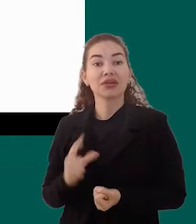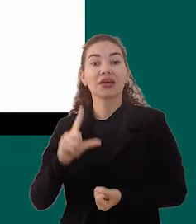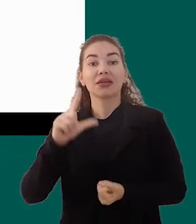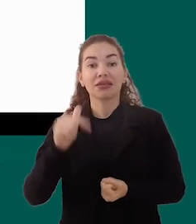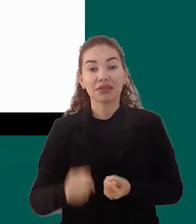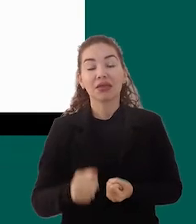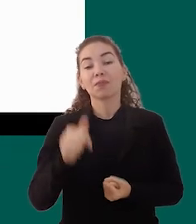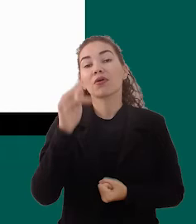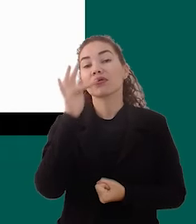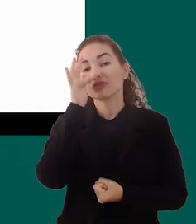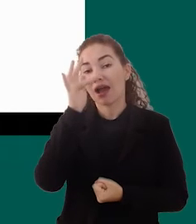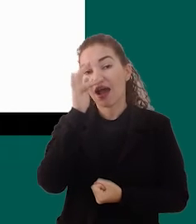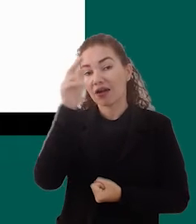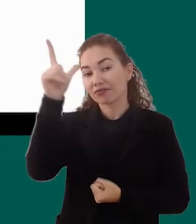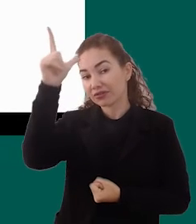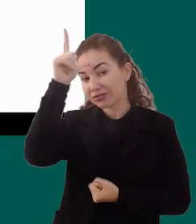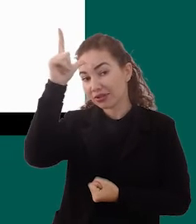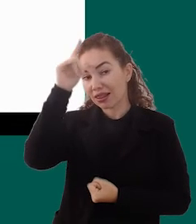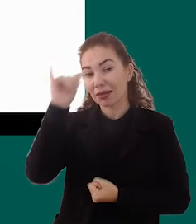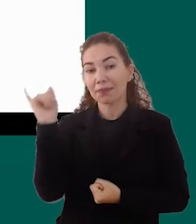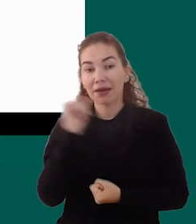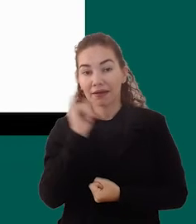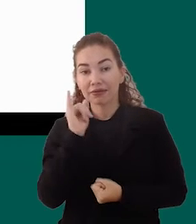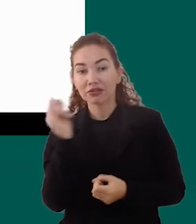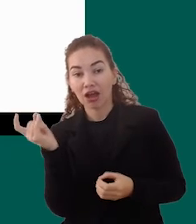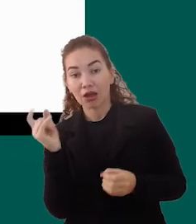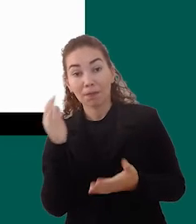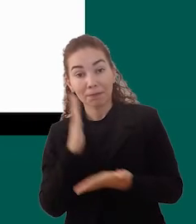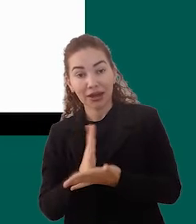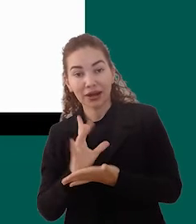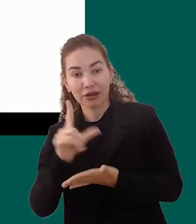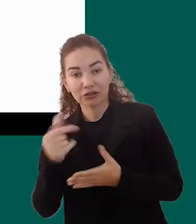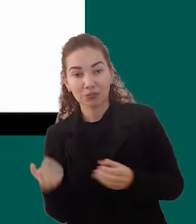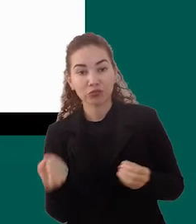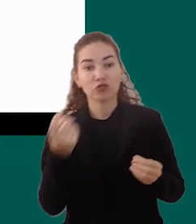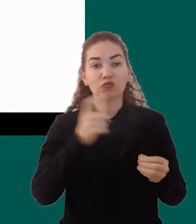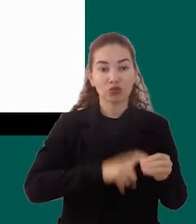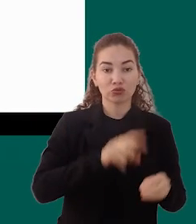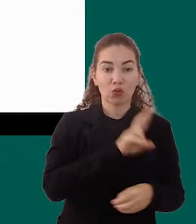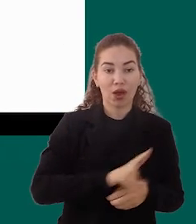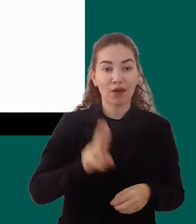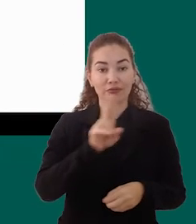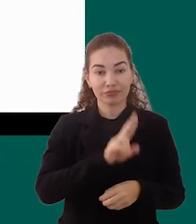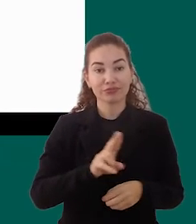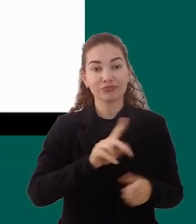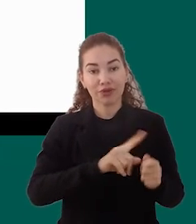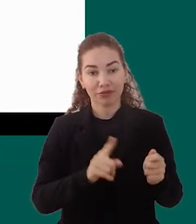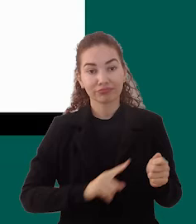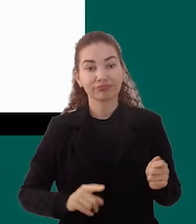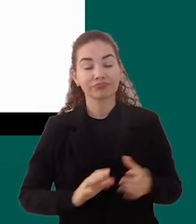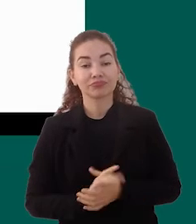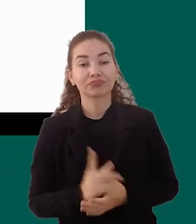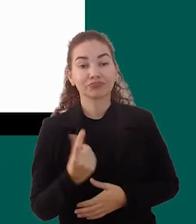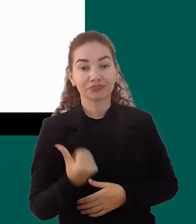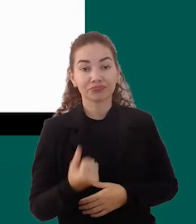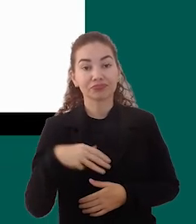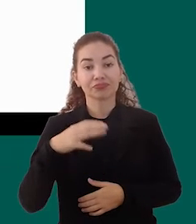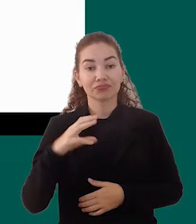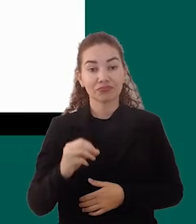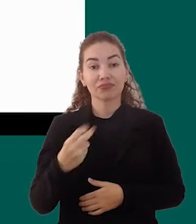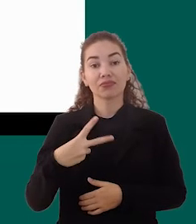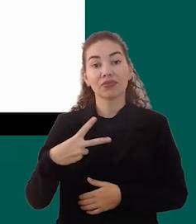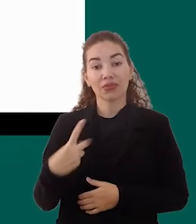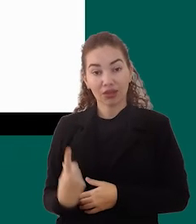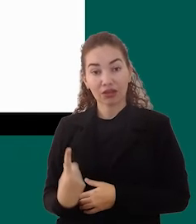também suspenderam, mas como eu já disse, depois voltaram atrás, orientados aí principalmente pela OMS. Em 16 de março de 2021, a gente teve início